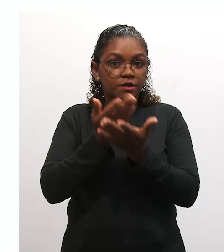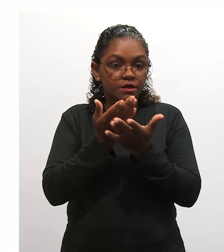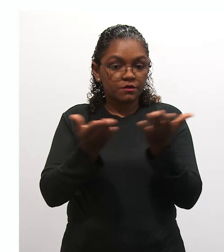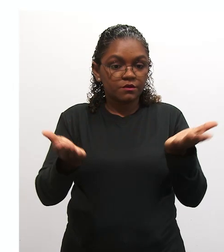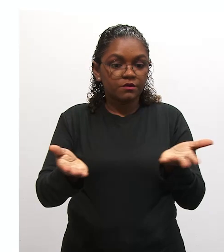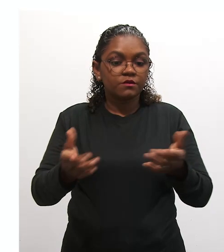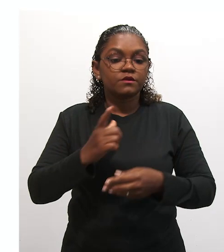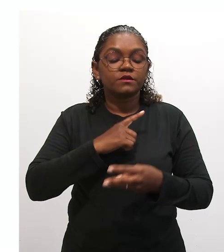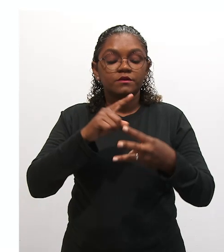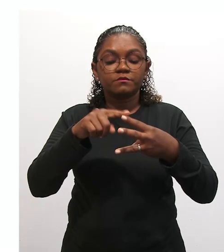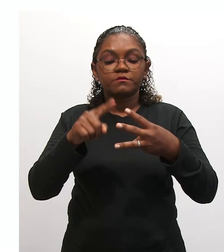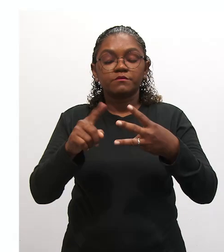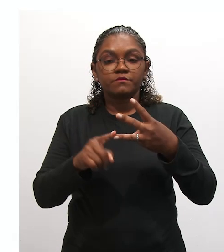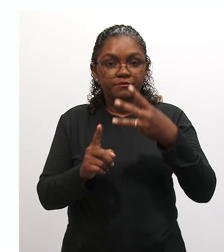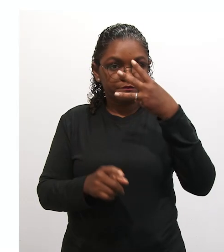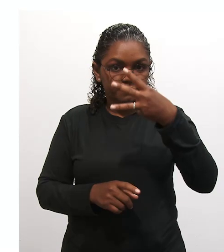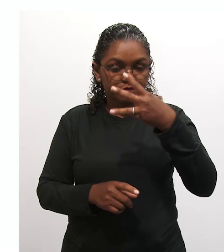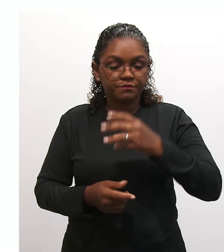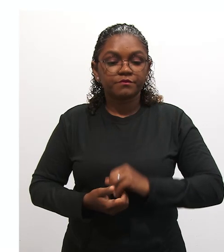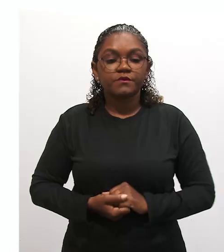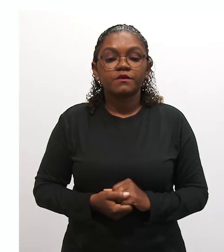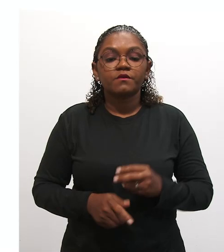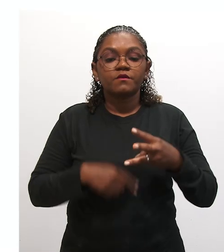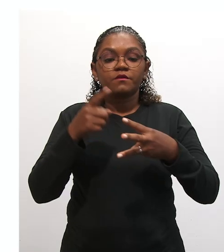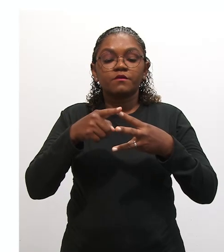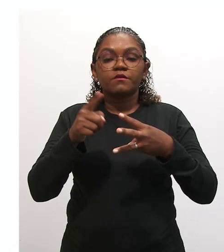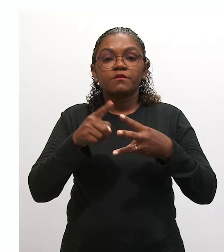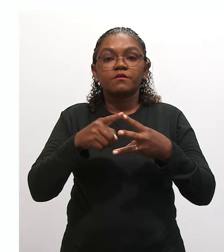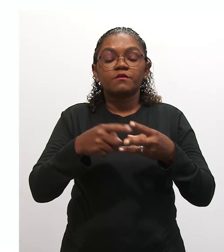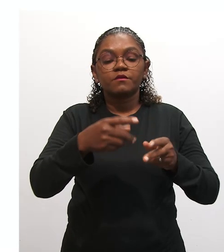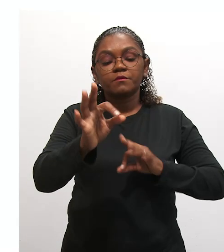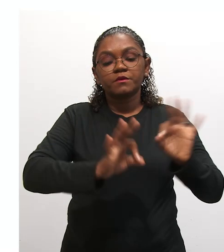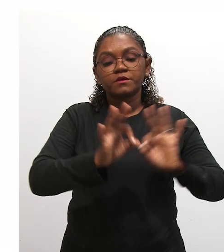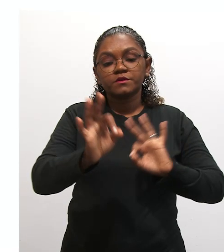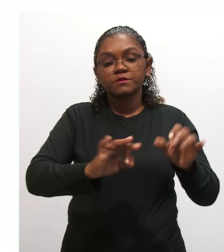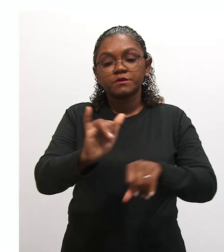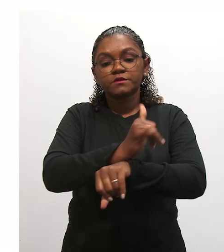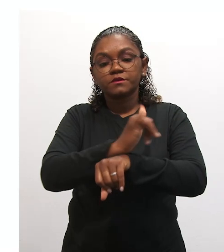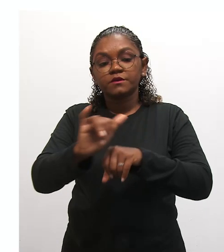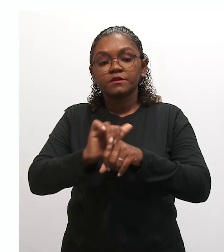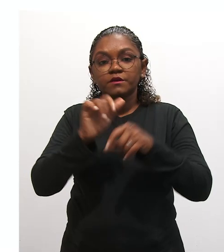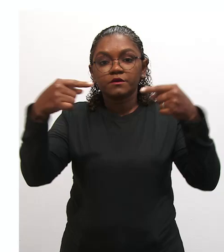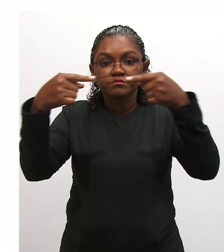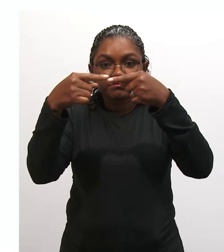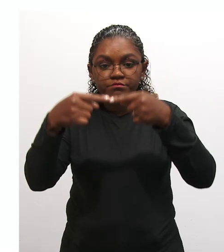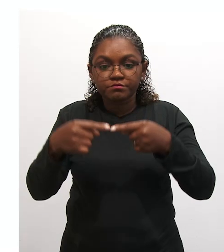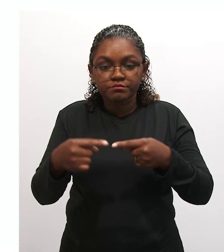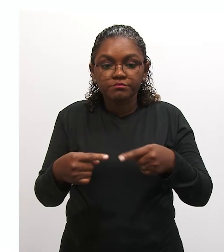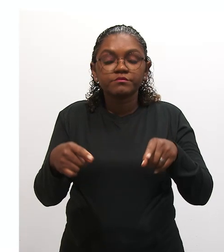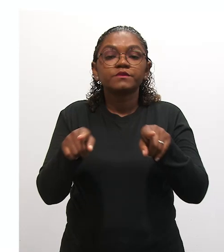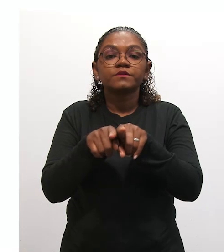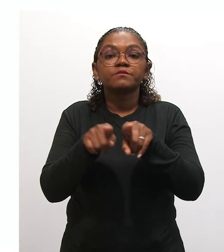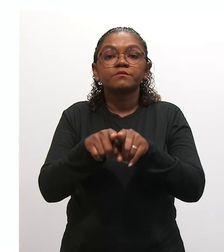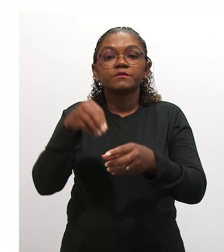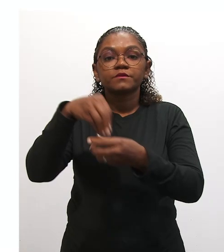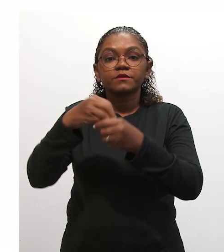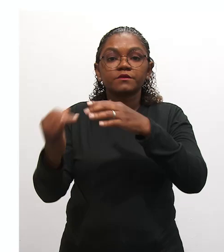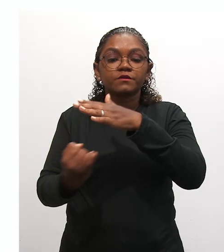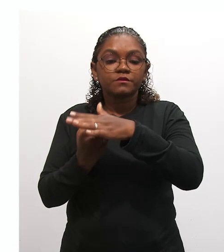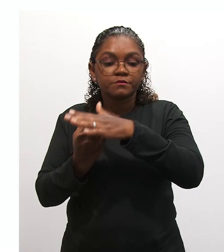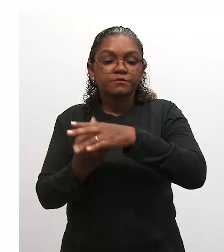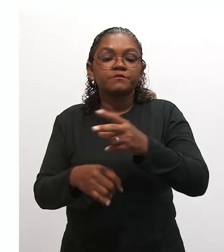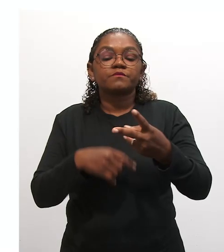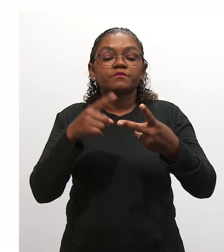3 dimensões centrais. Vamos abordar o planejamento estratégico e alinhamento institucional, definir definições